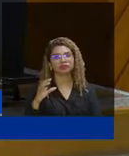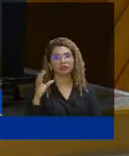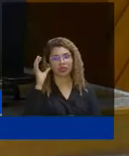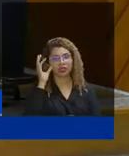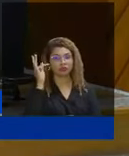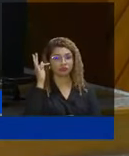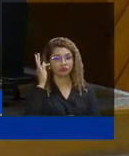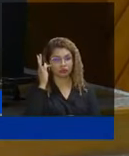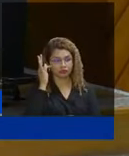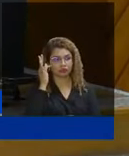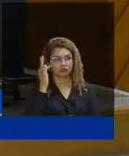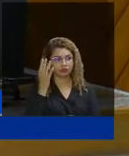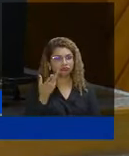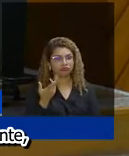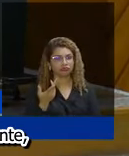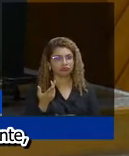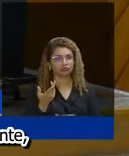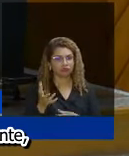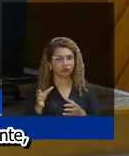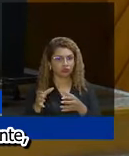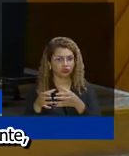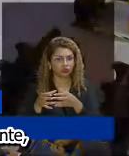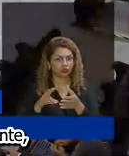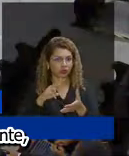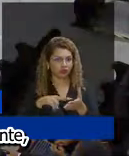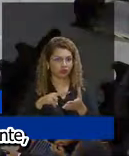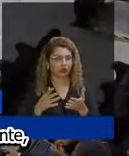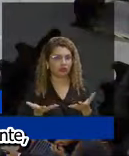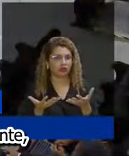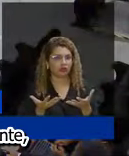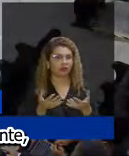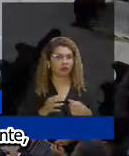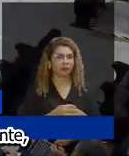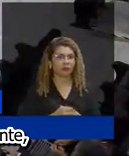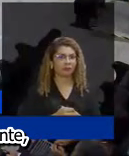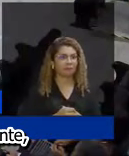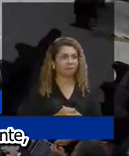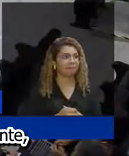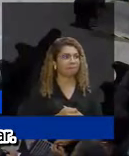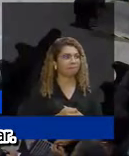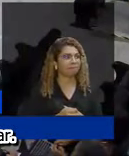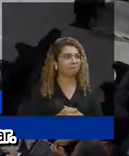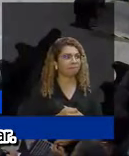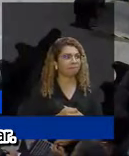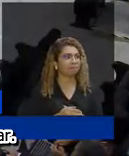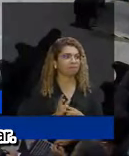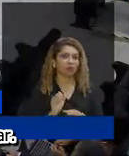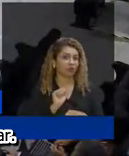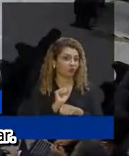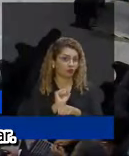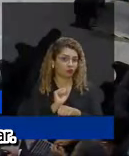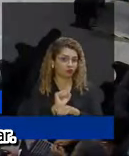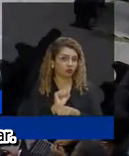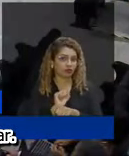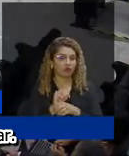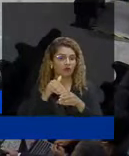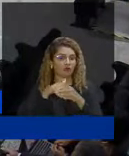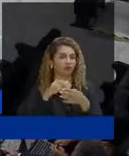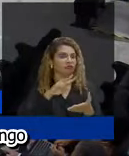Carlos Torque. É isso? Retorno. Vossa Excelência votou? Não, senhor presidente, eu vou só aguardar o voto de vista.